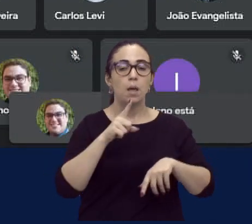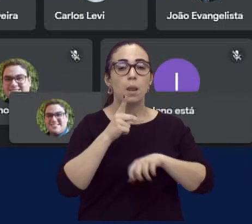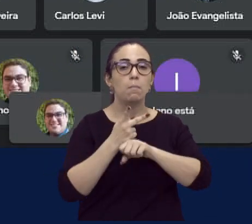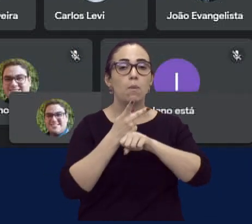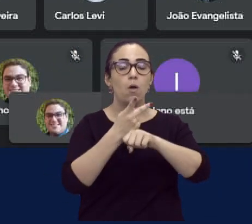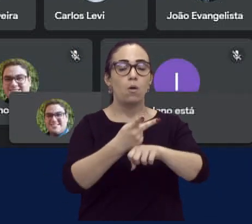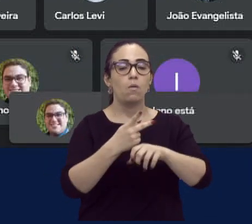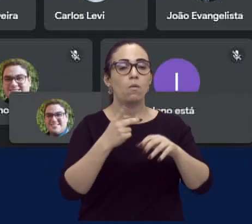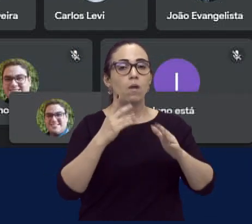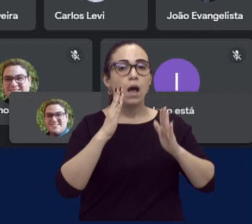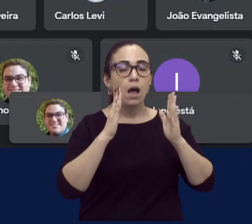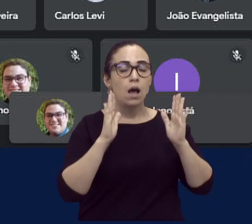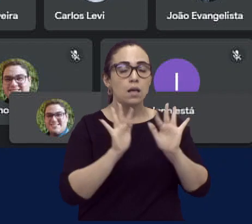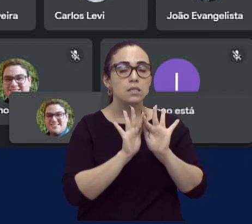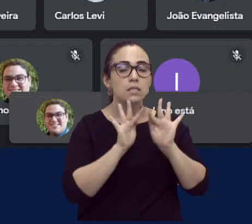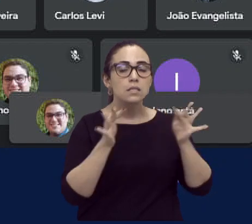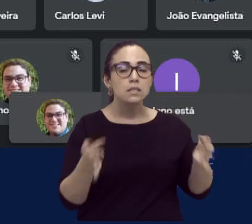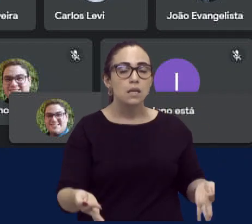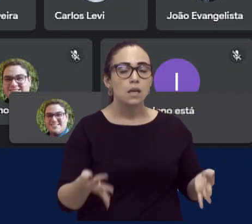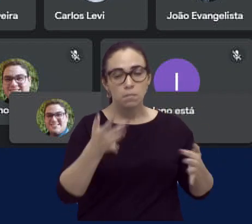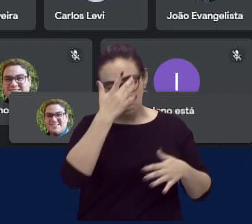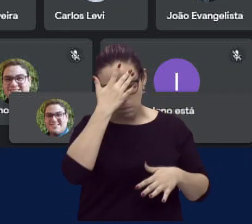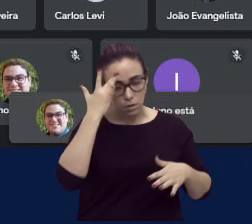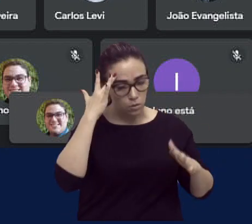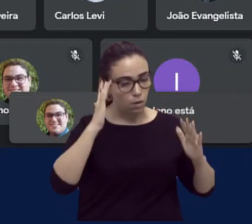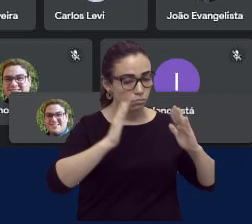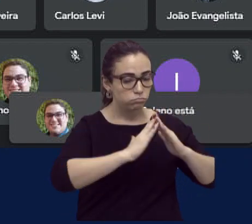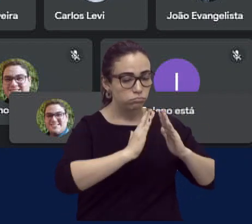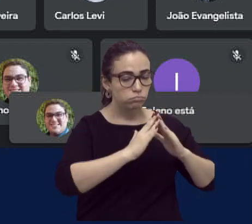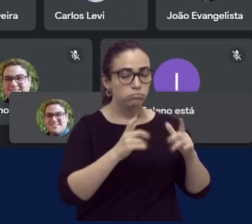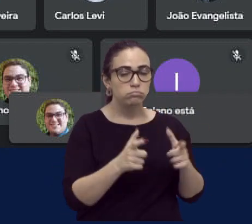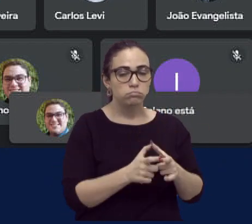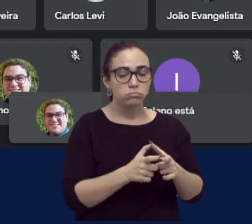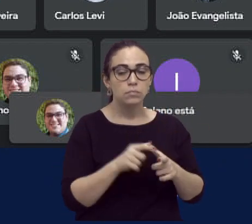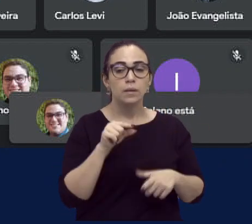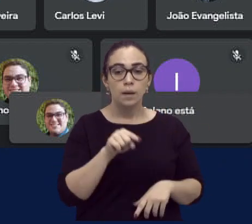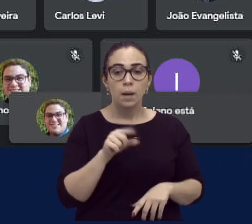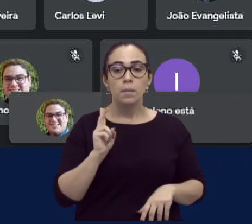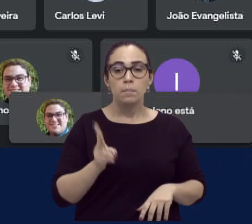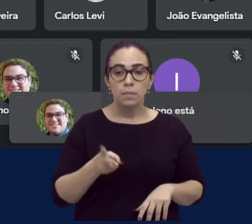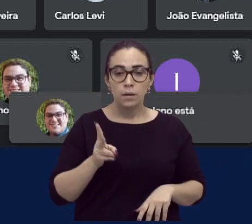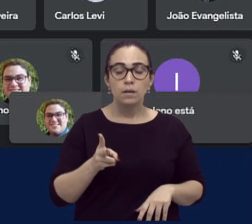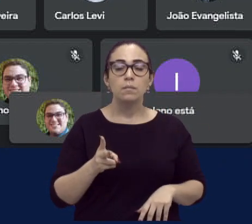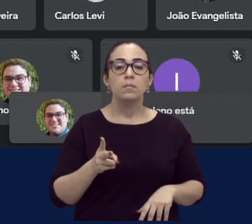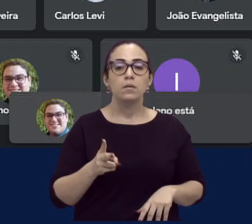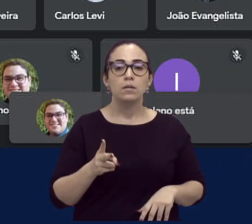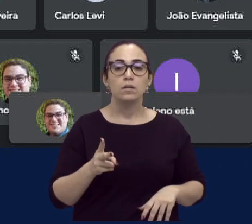vida mais comum da população. E mesmo nesses espaços, as